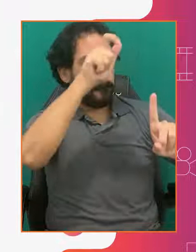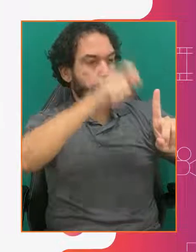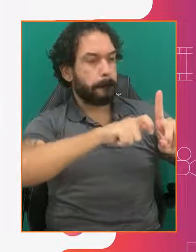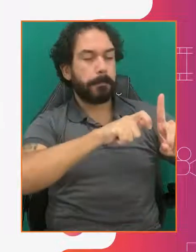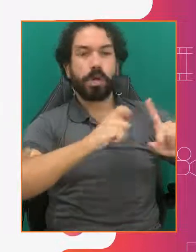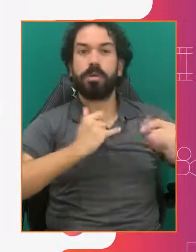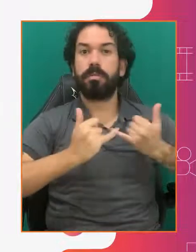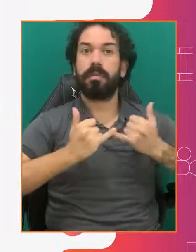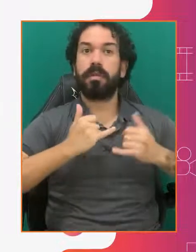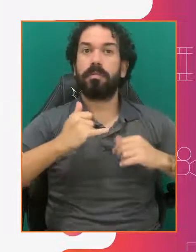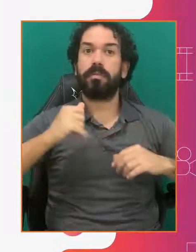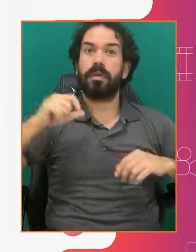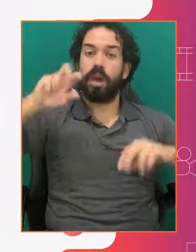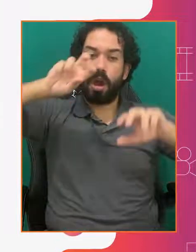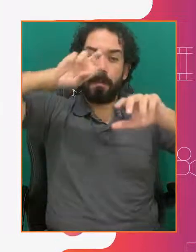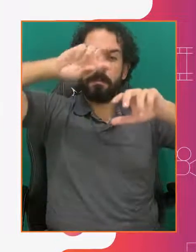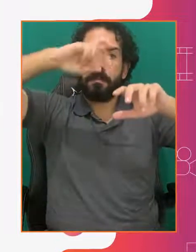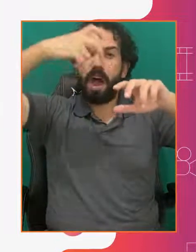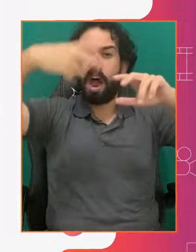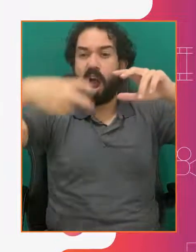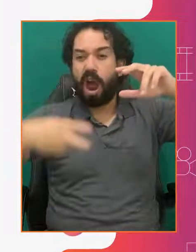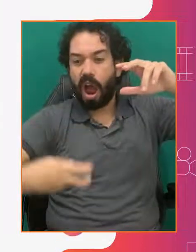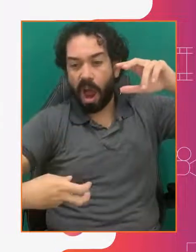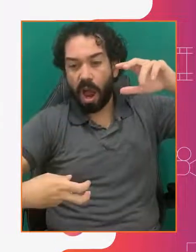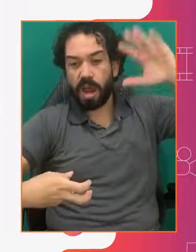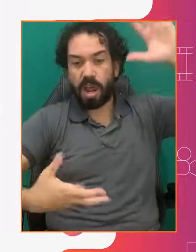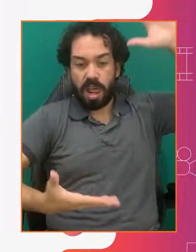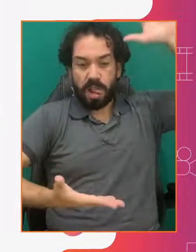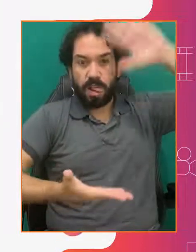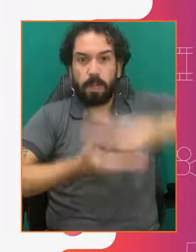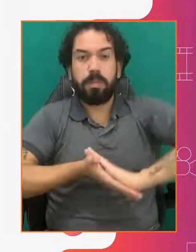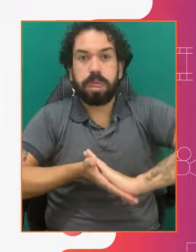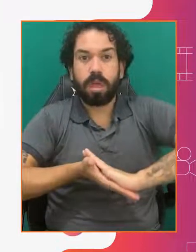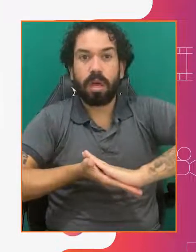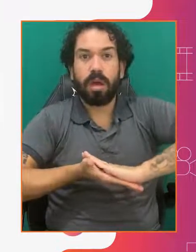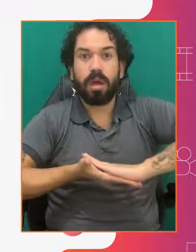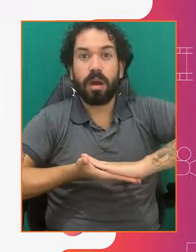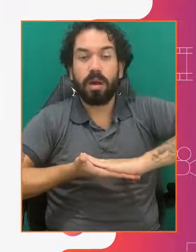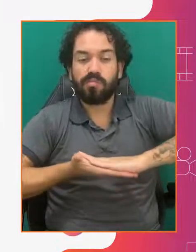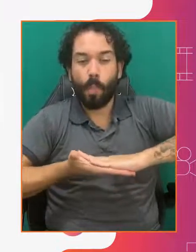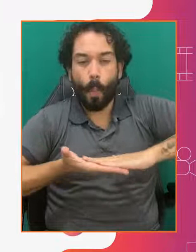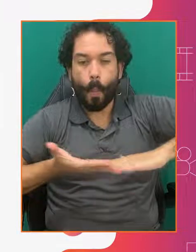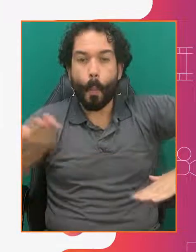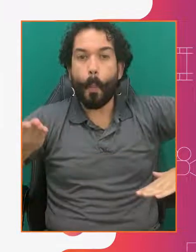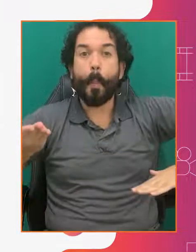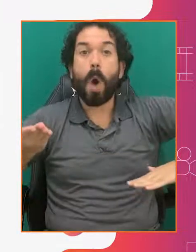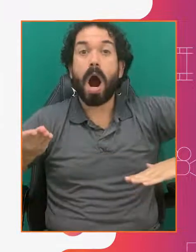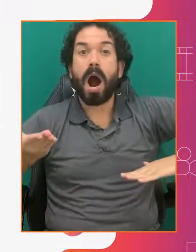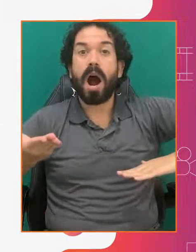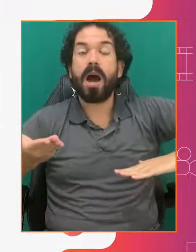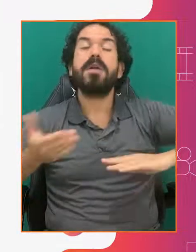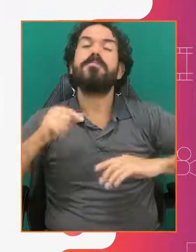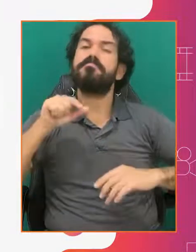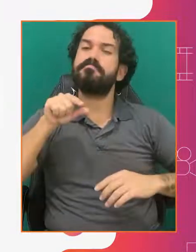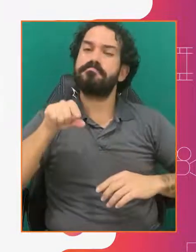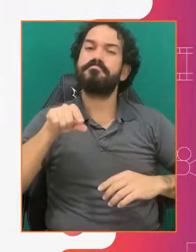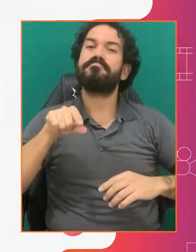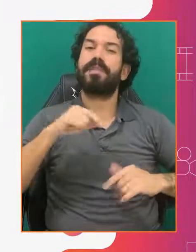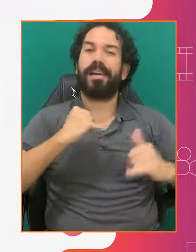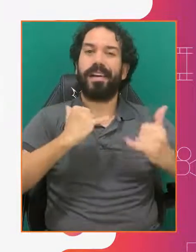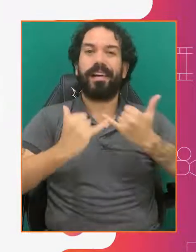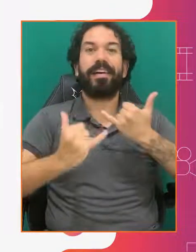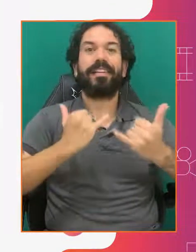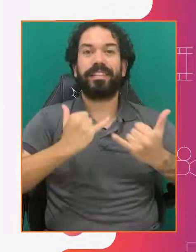por exemplo, cai do abismo e é achatado, se esborrachando no chão, é